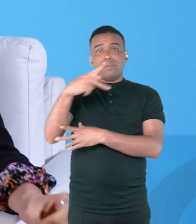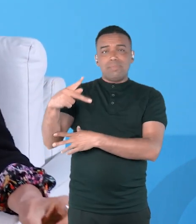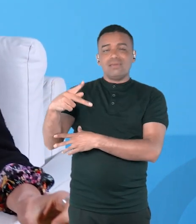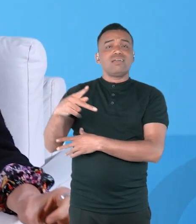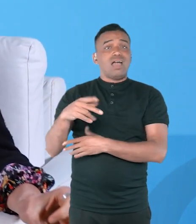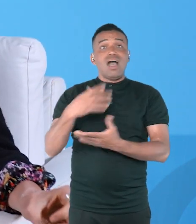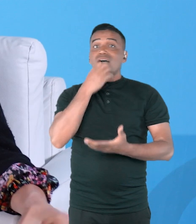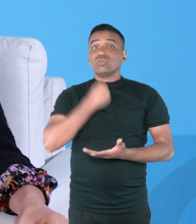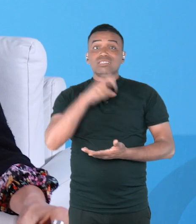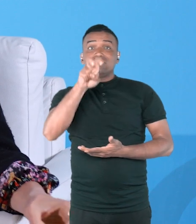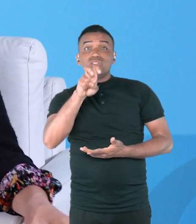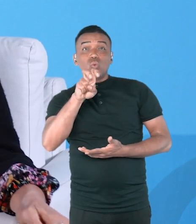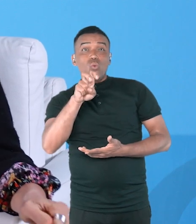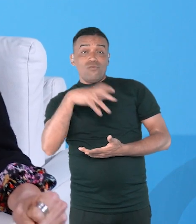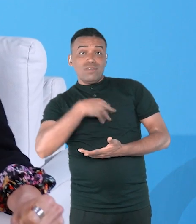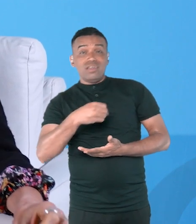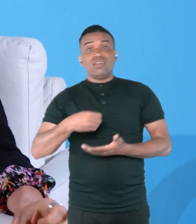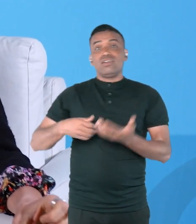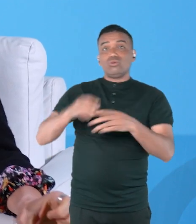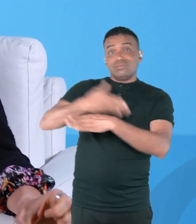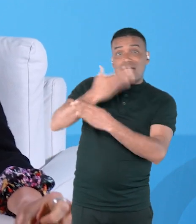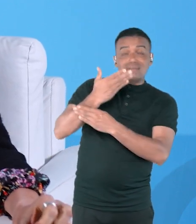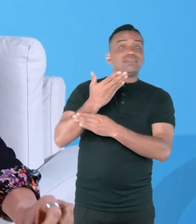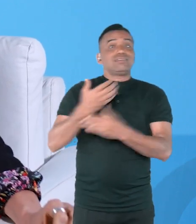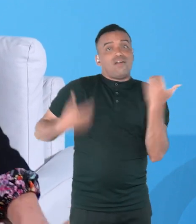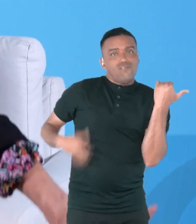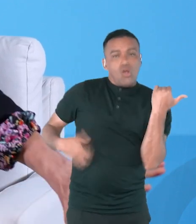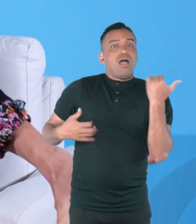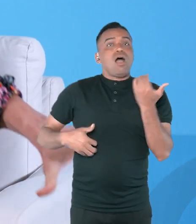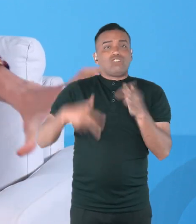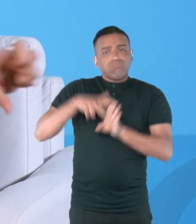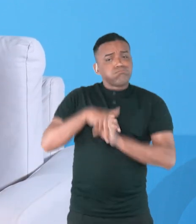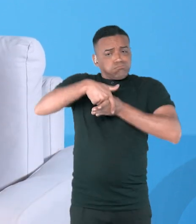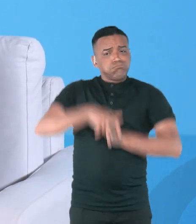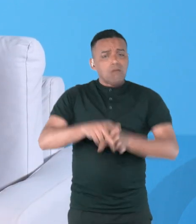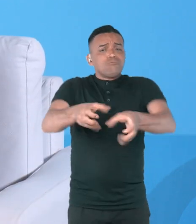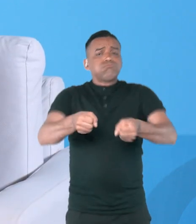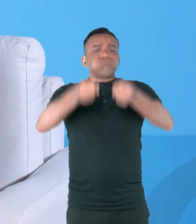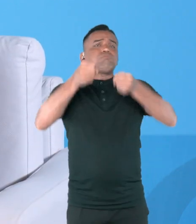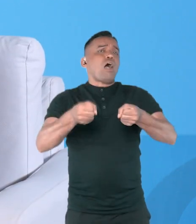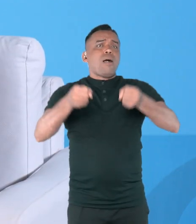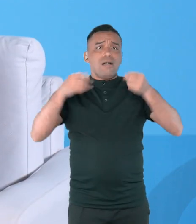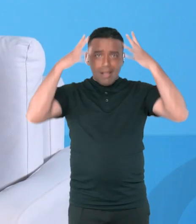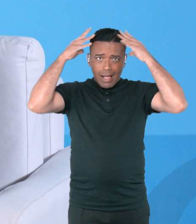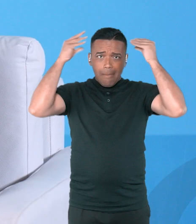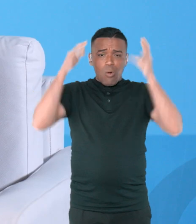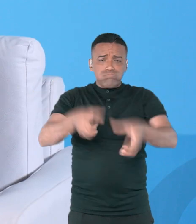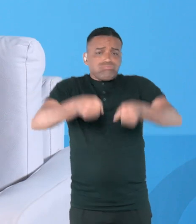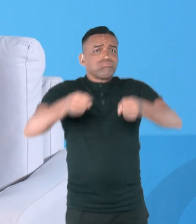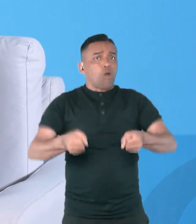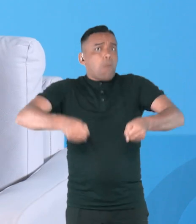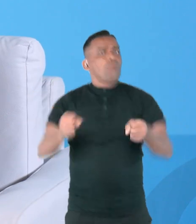adotei 5 filhos, fui taxista, toquei violão, já galopei num cavalo no pelo, segurando na crina, no galope,